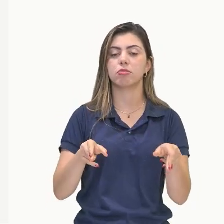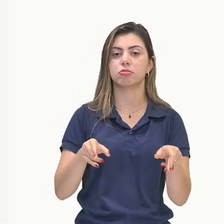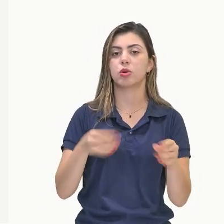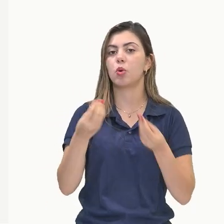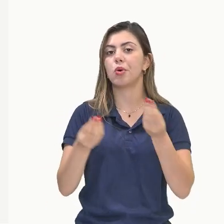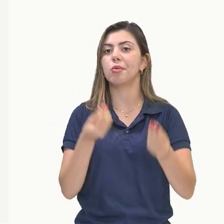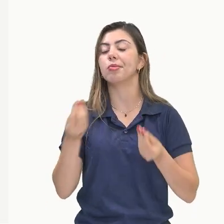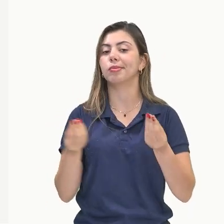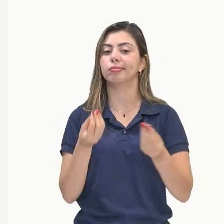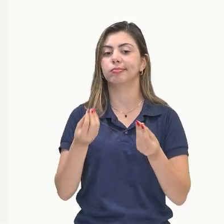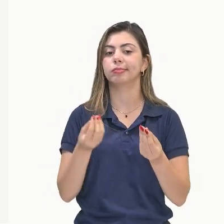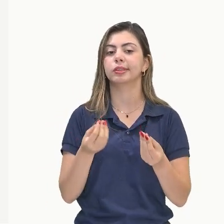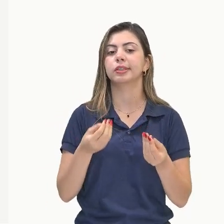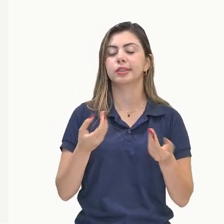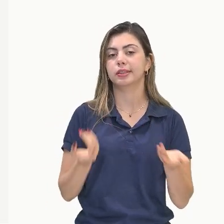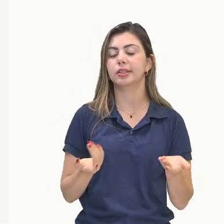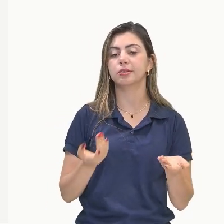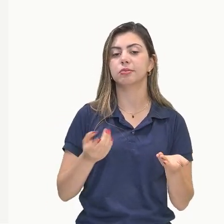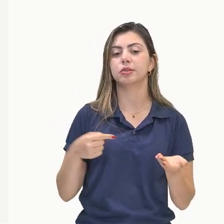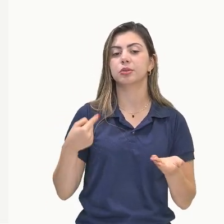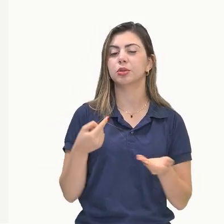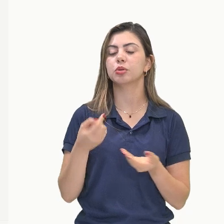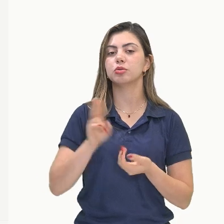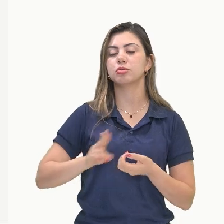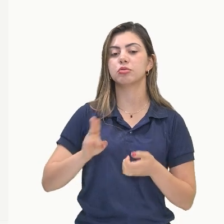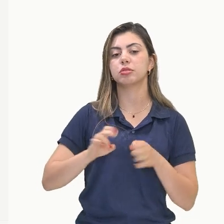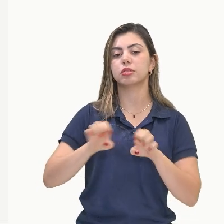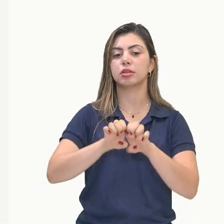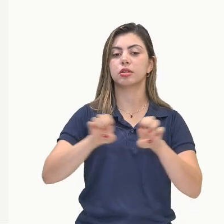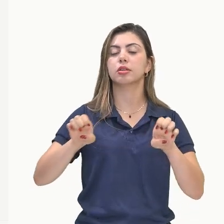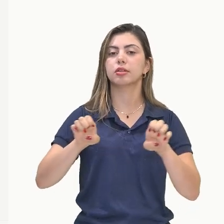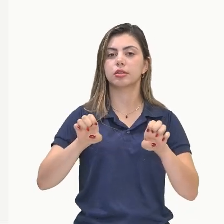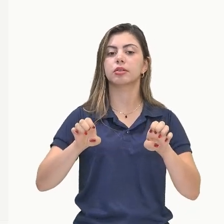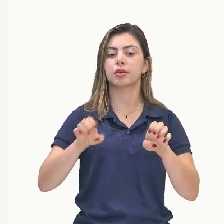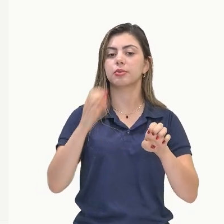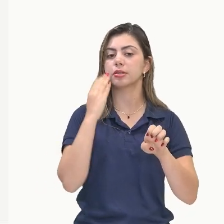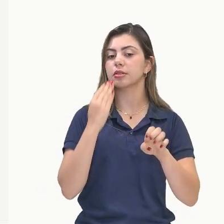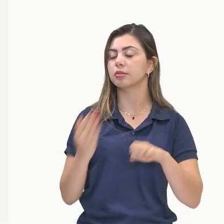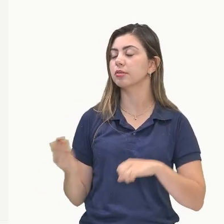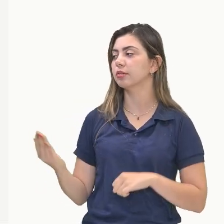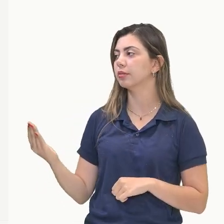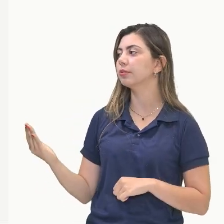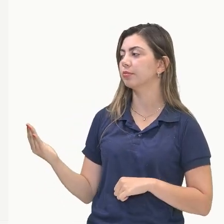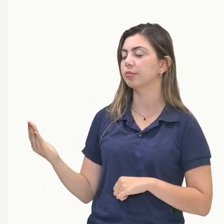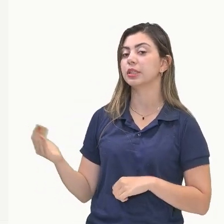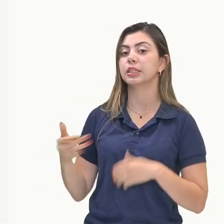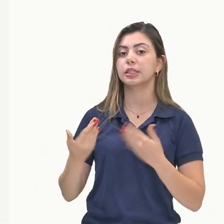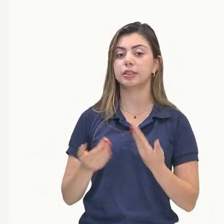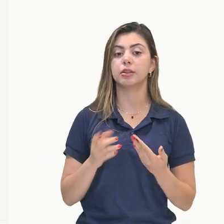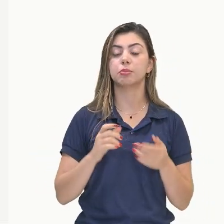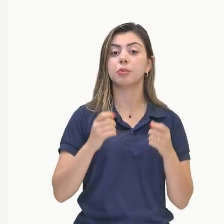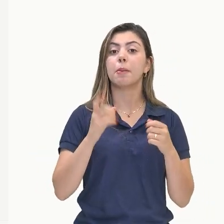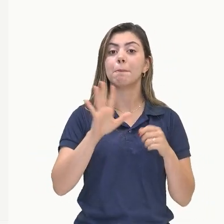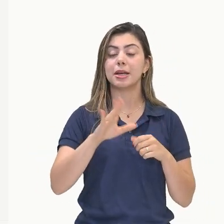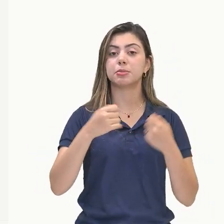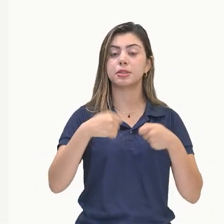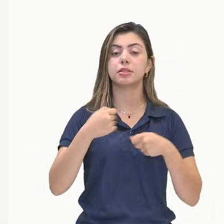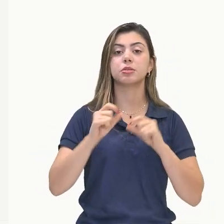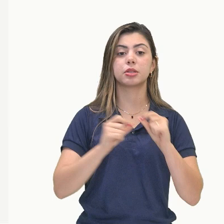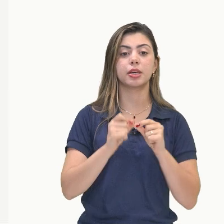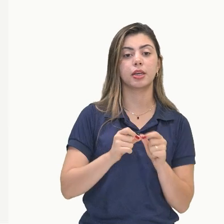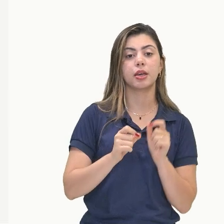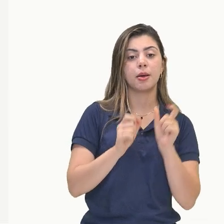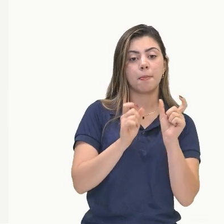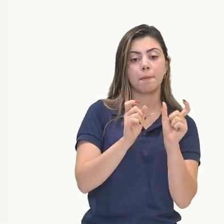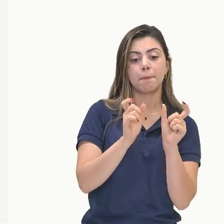onde eu tenha vários capacitores iguais, né, os capacitores têm que ser iguais, vários capacitores iguais, então